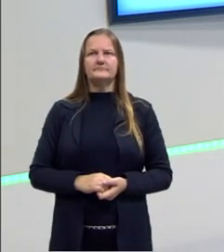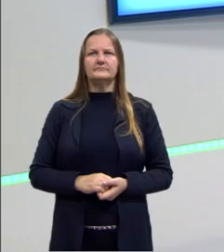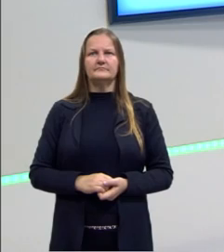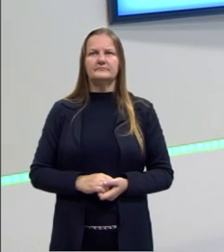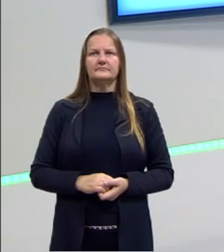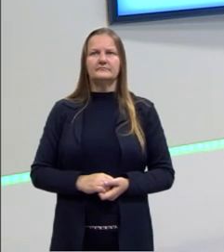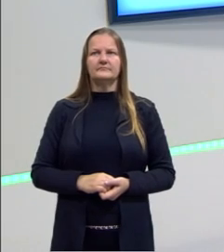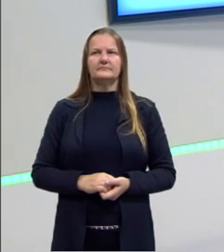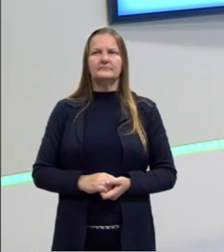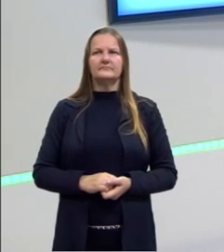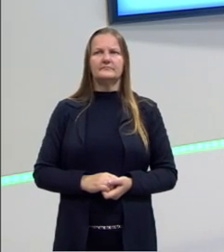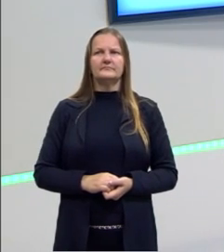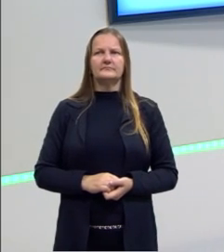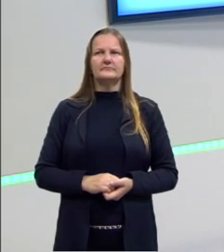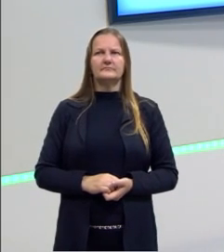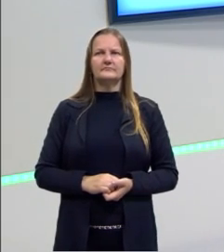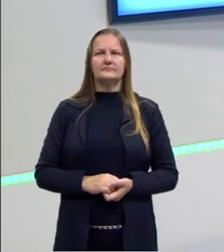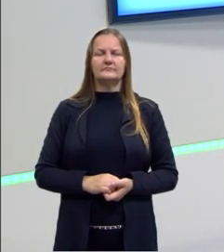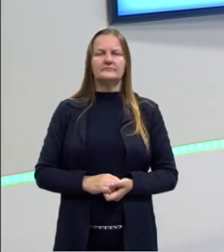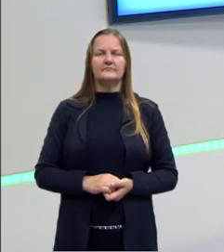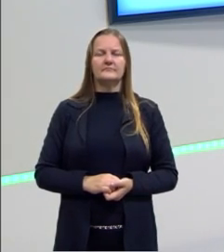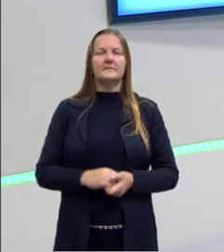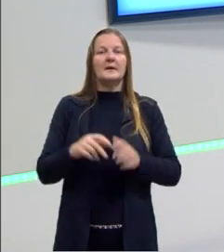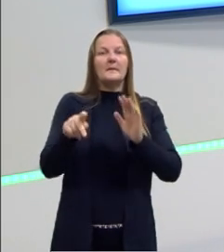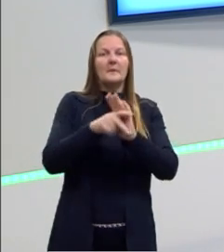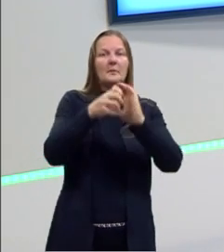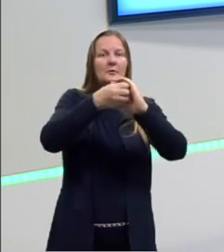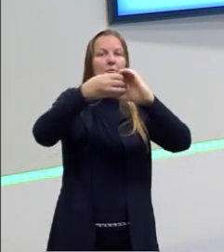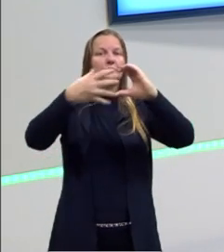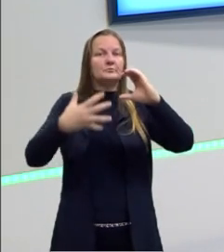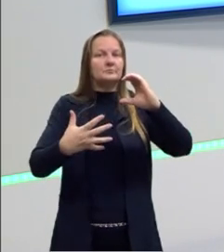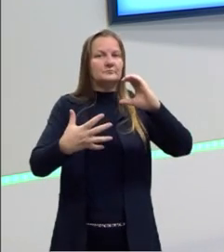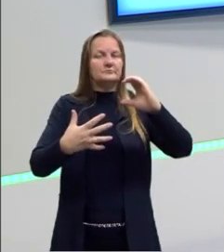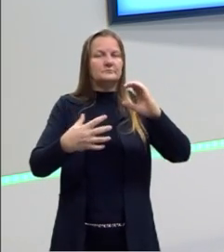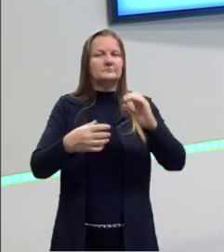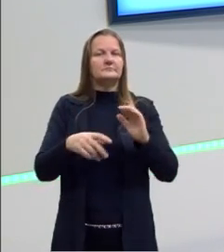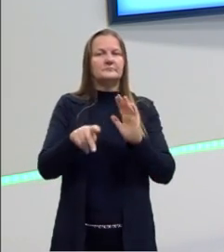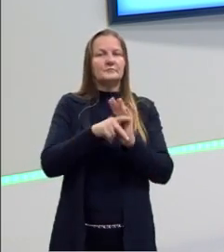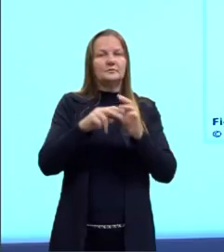aqui nós temos bem a determinação do sexo biológico